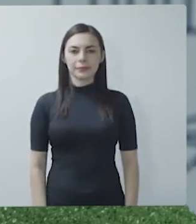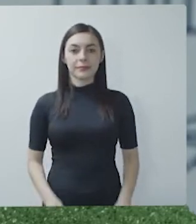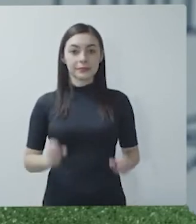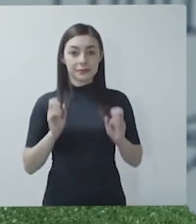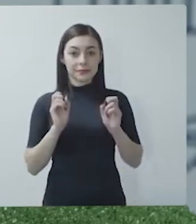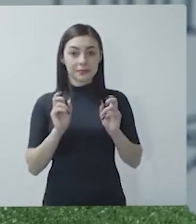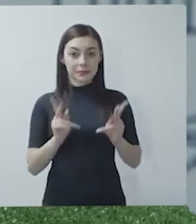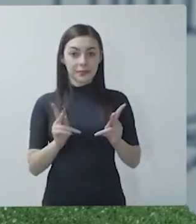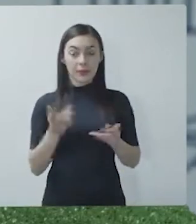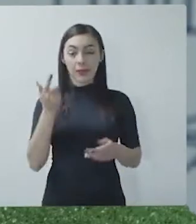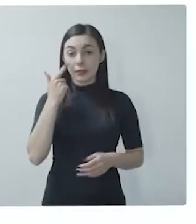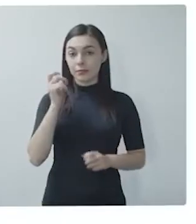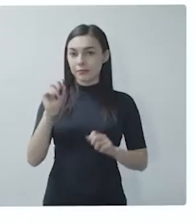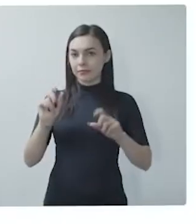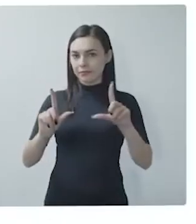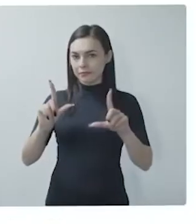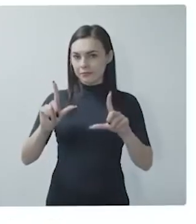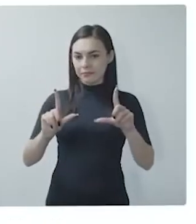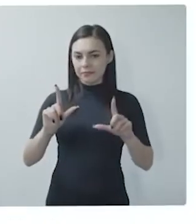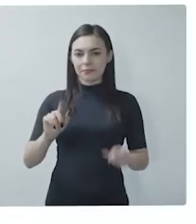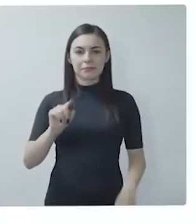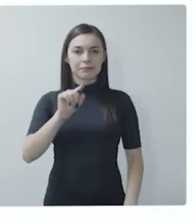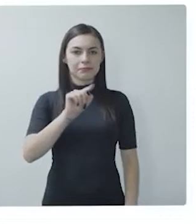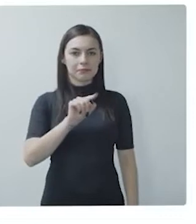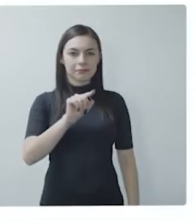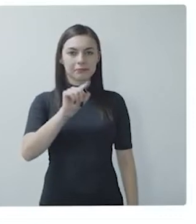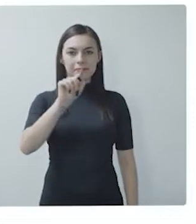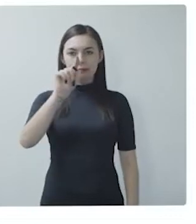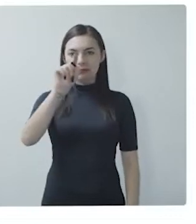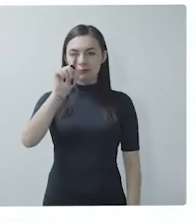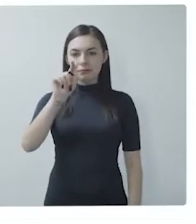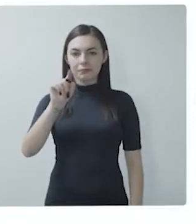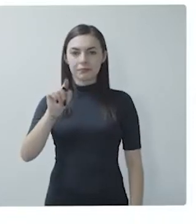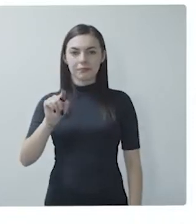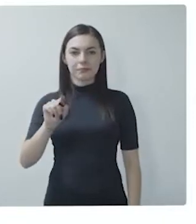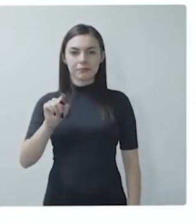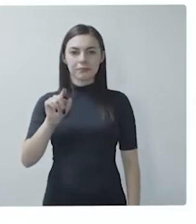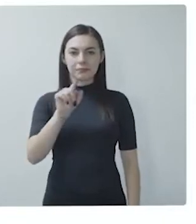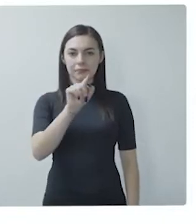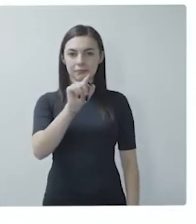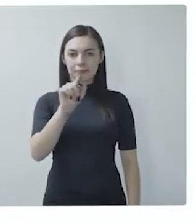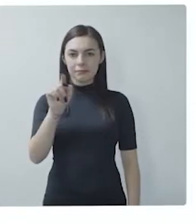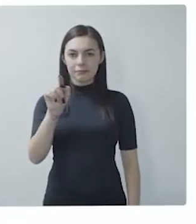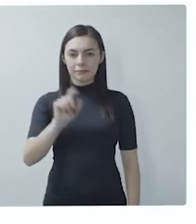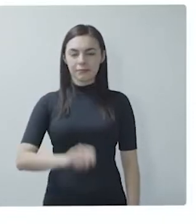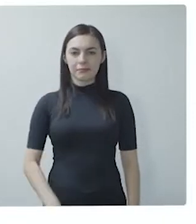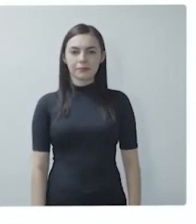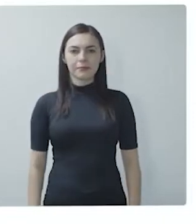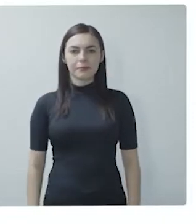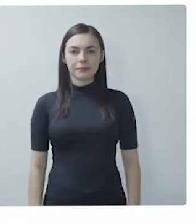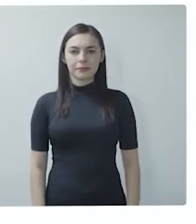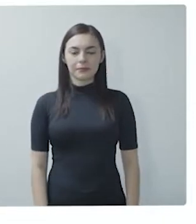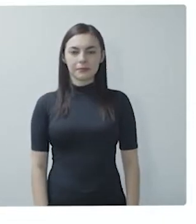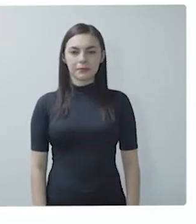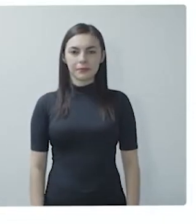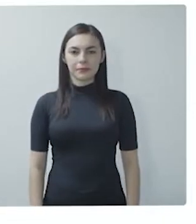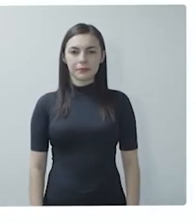Certo? Vamos ver lá na tela. Para cima, para baixo e no meio.